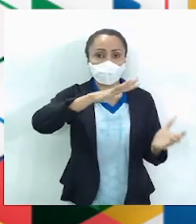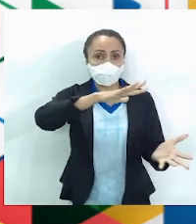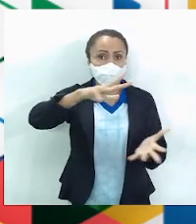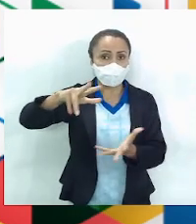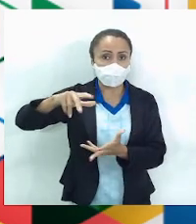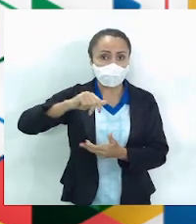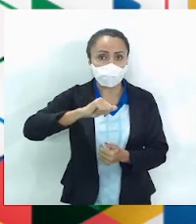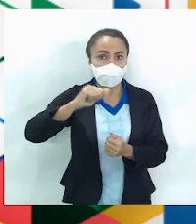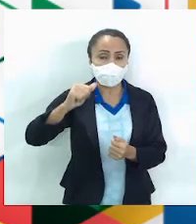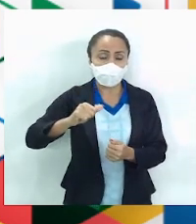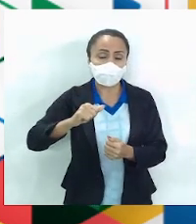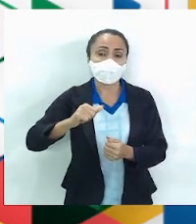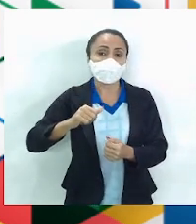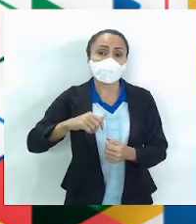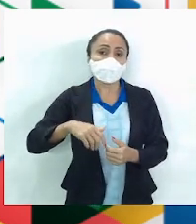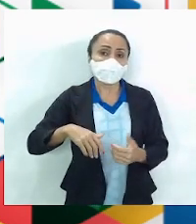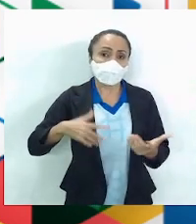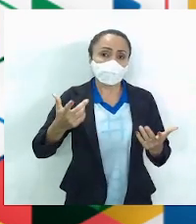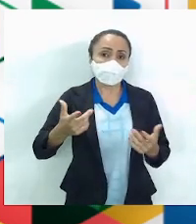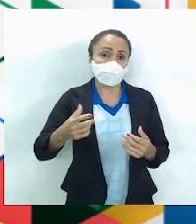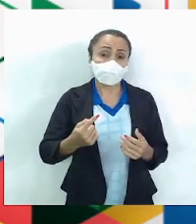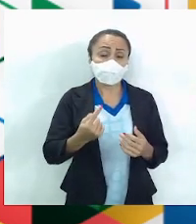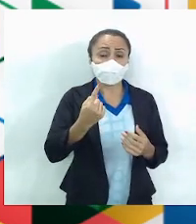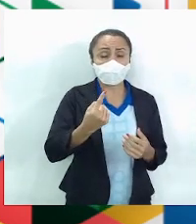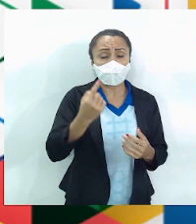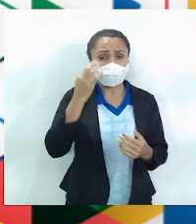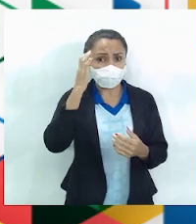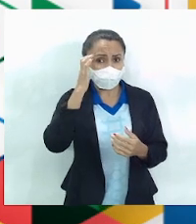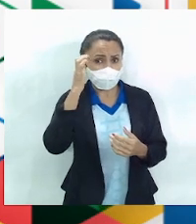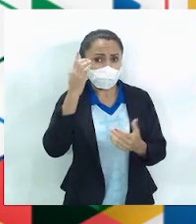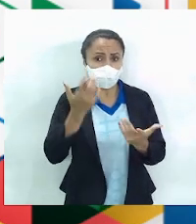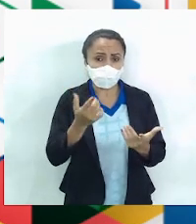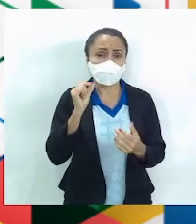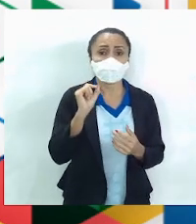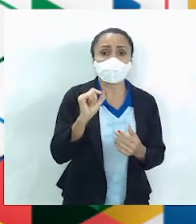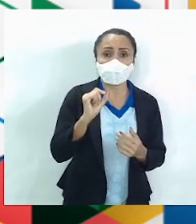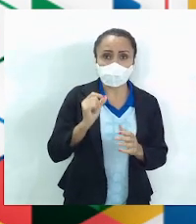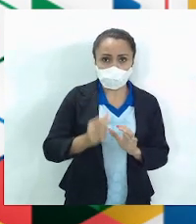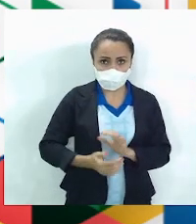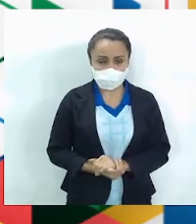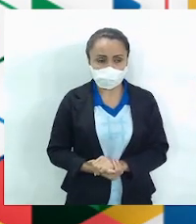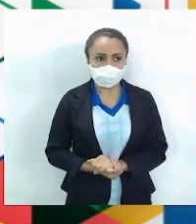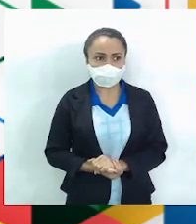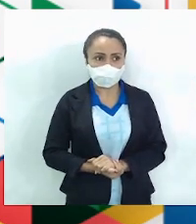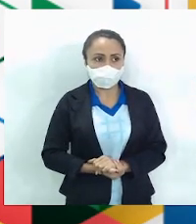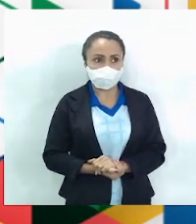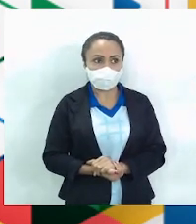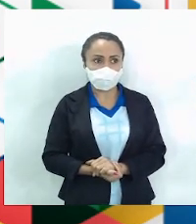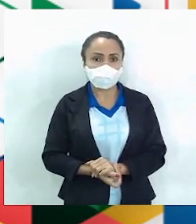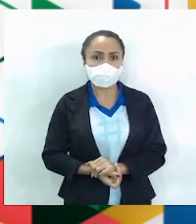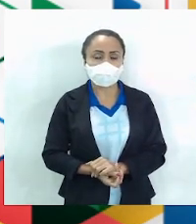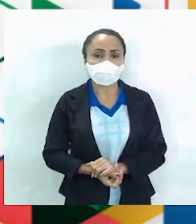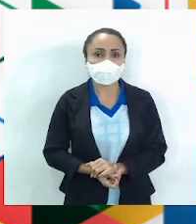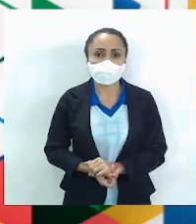global configura-se sobre uma lógica em que a especialização da produção